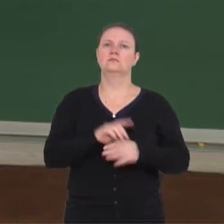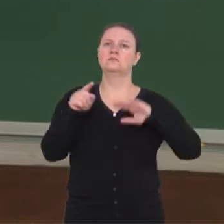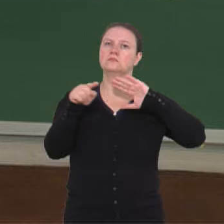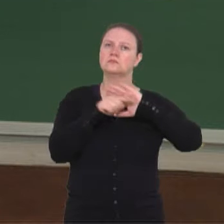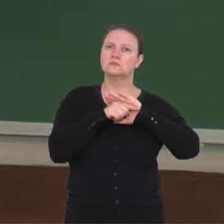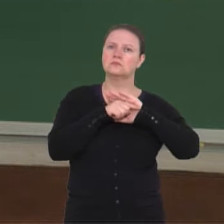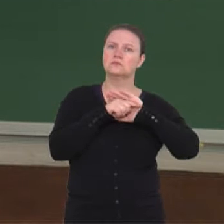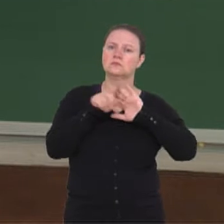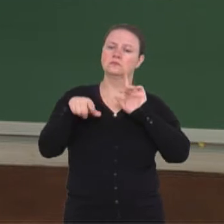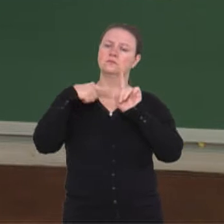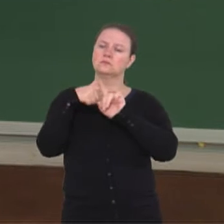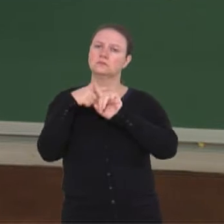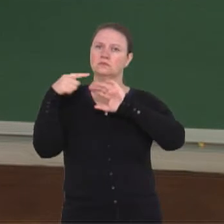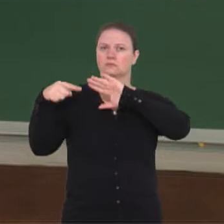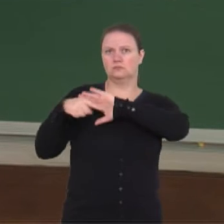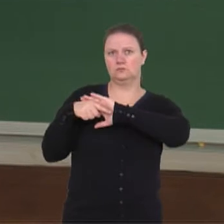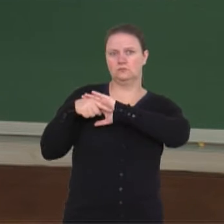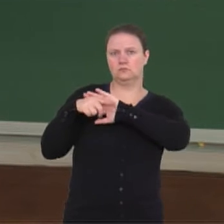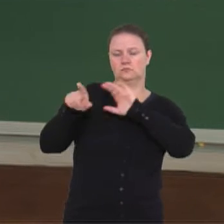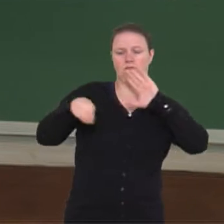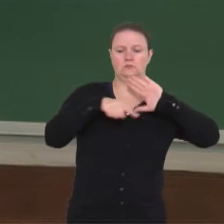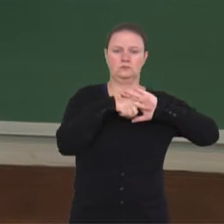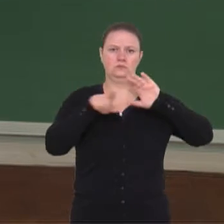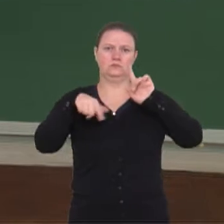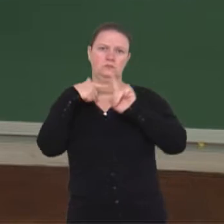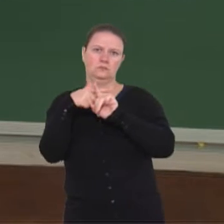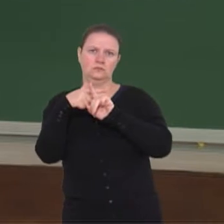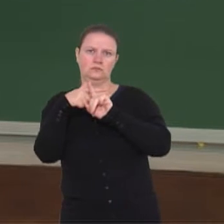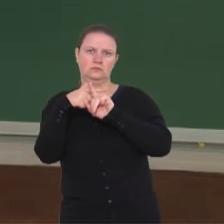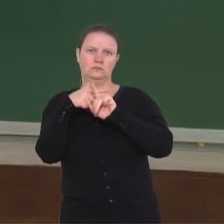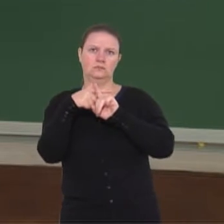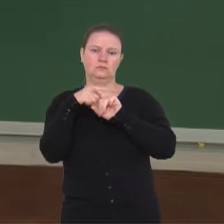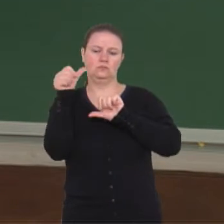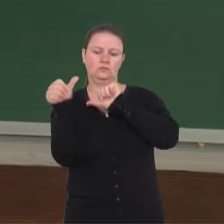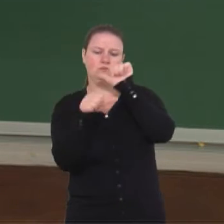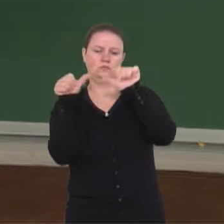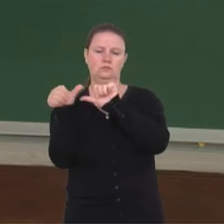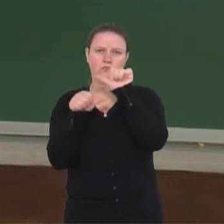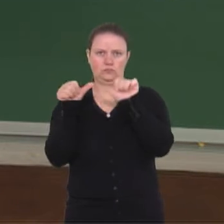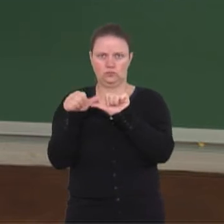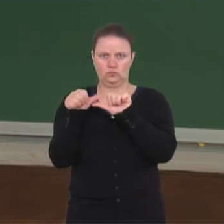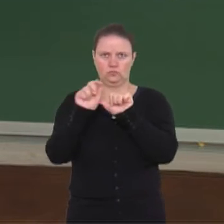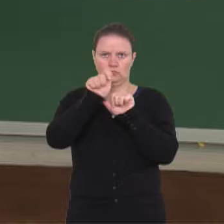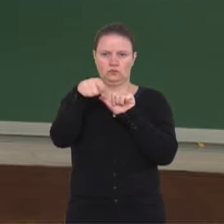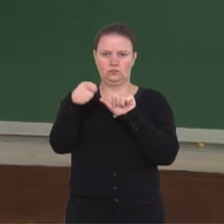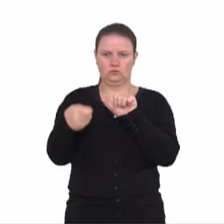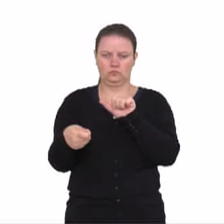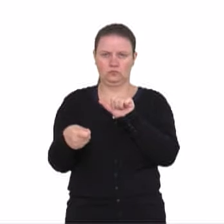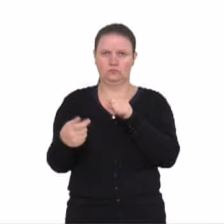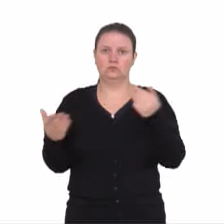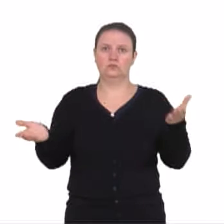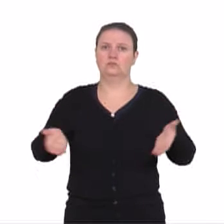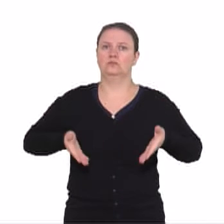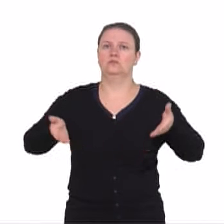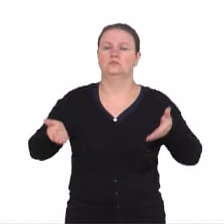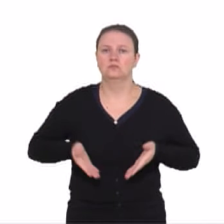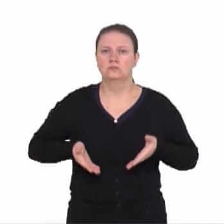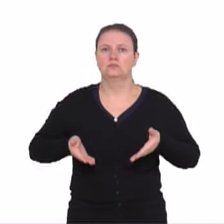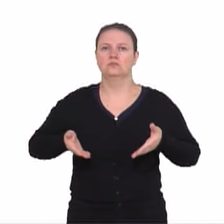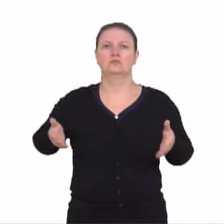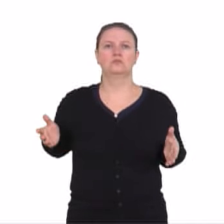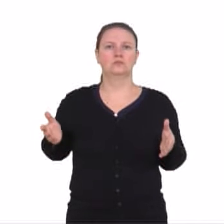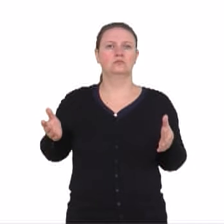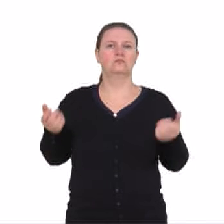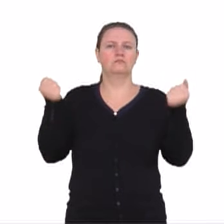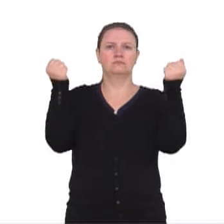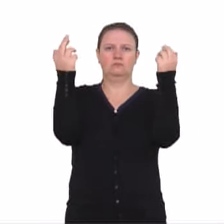Menos, mais, menos, menos, mais, menos, menos, menos, mais. Inverteu o sinal. Agora eu faço a junção dos termos